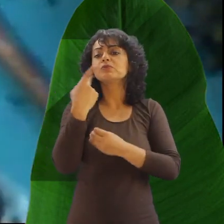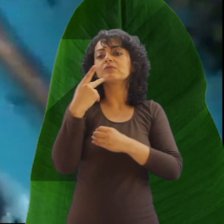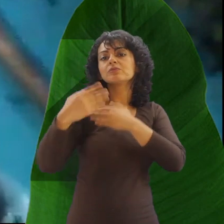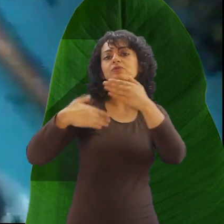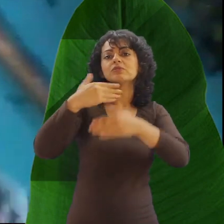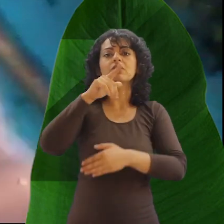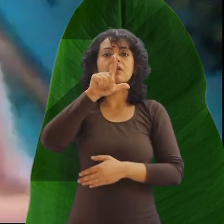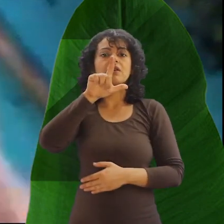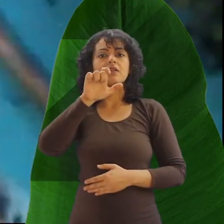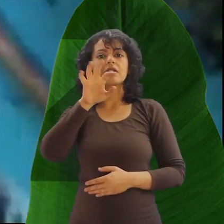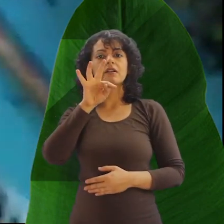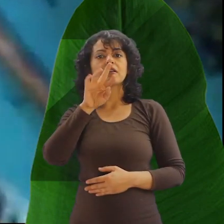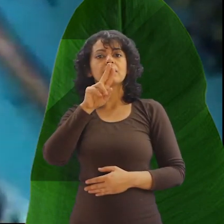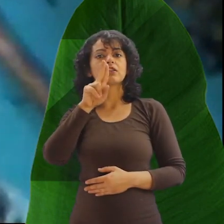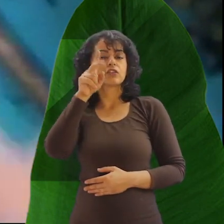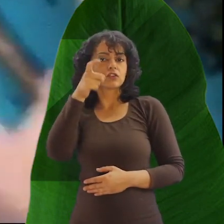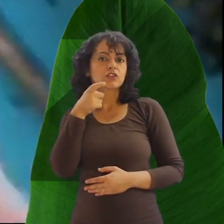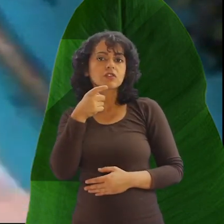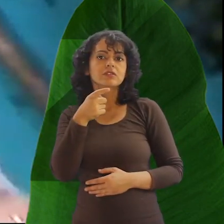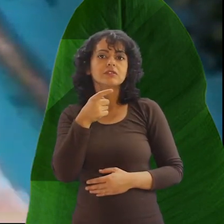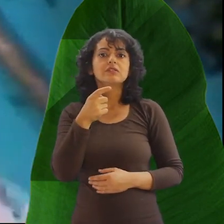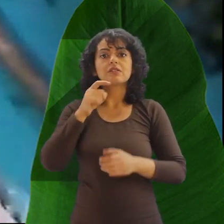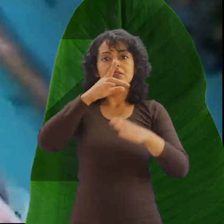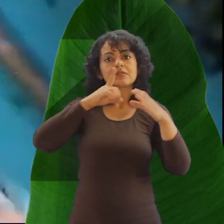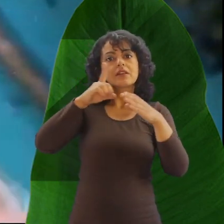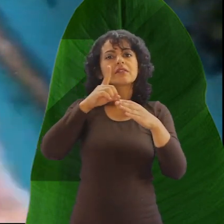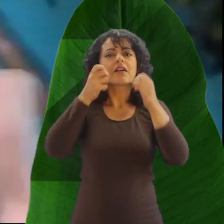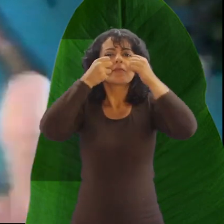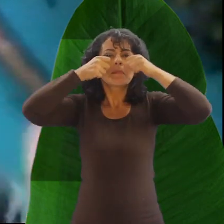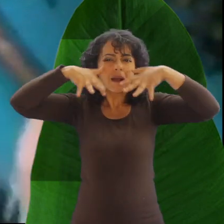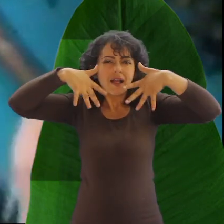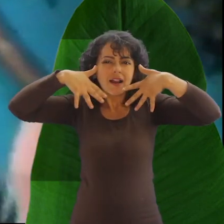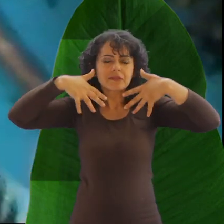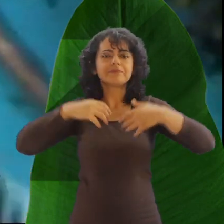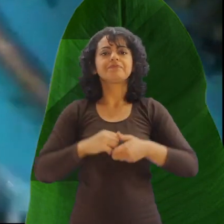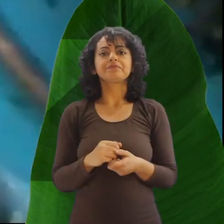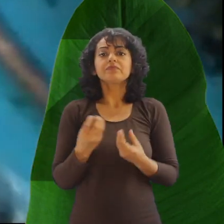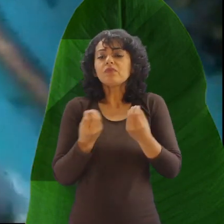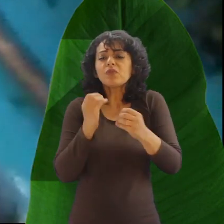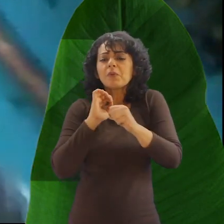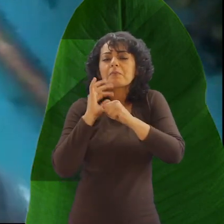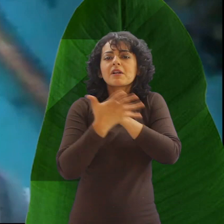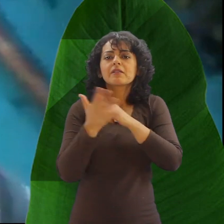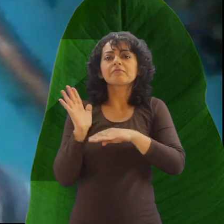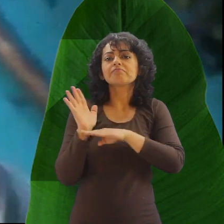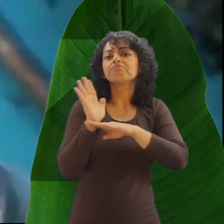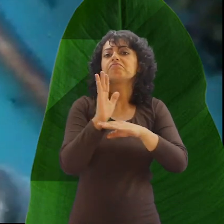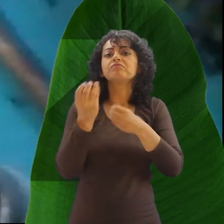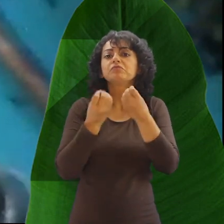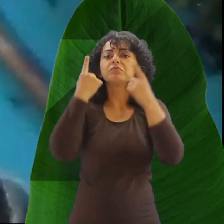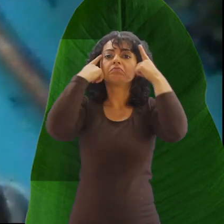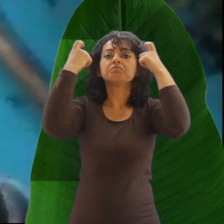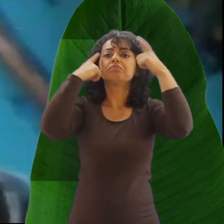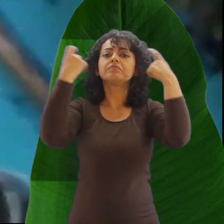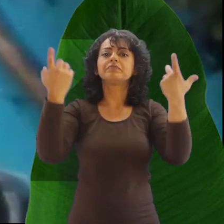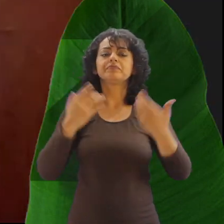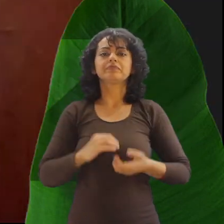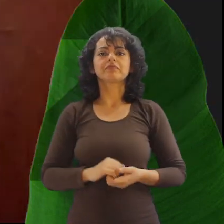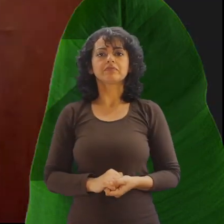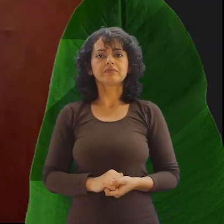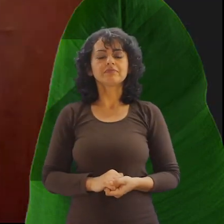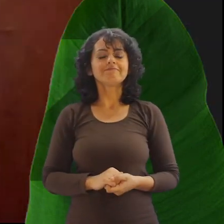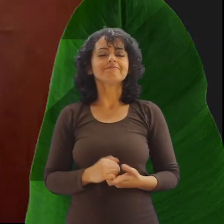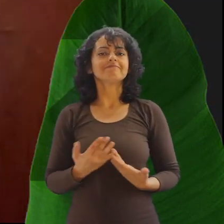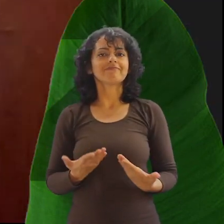Letrux aos Prantos e do seu processo criativo na pandemia. O que a pandemia, de fato, te trouxe enquanto insumo criativo? O